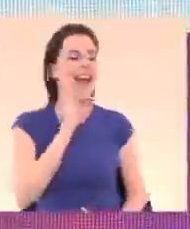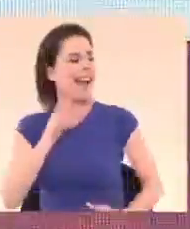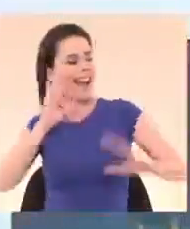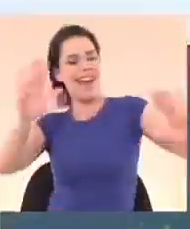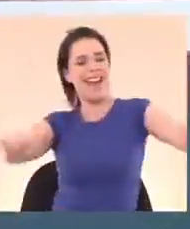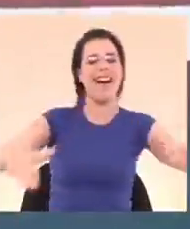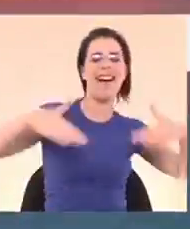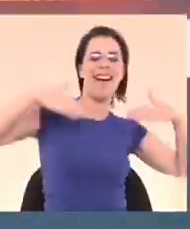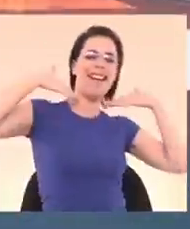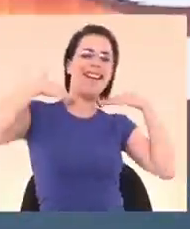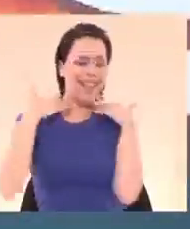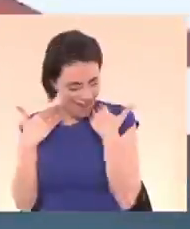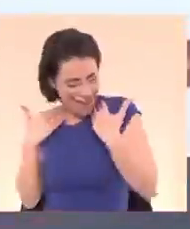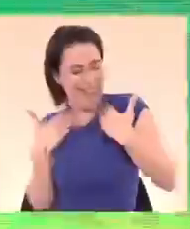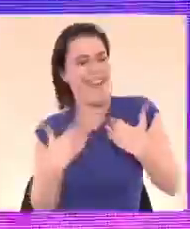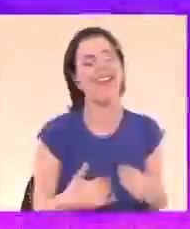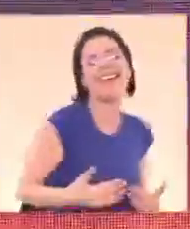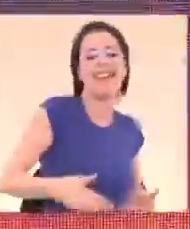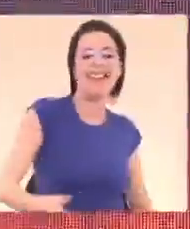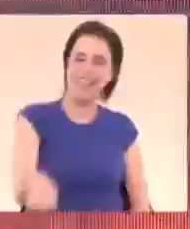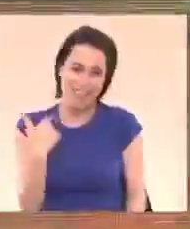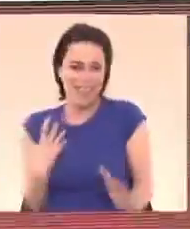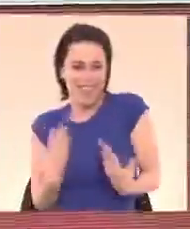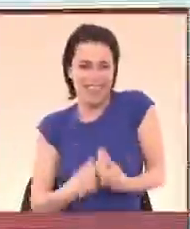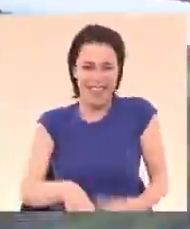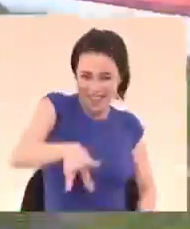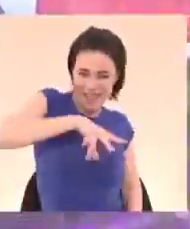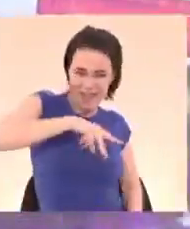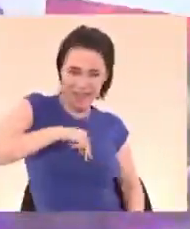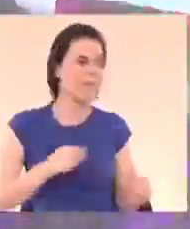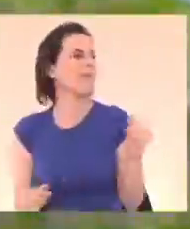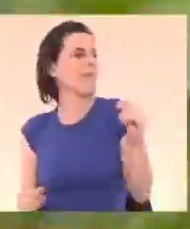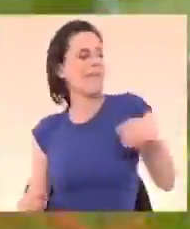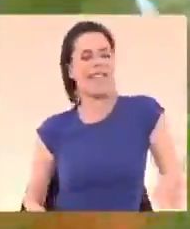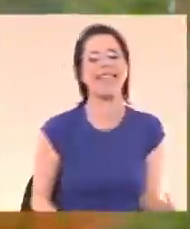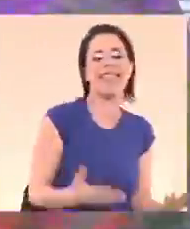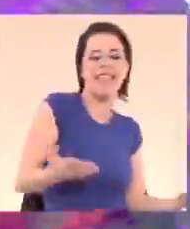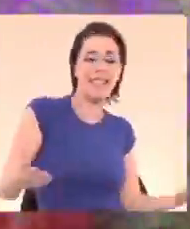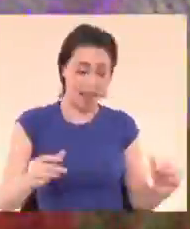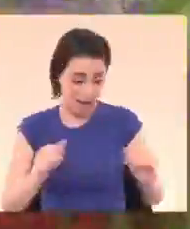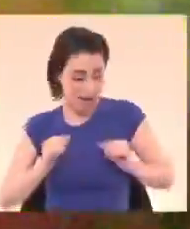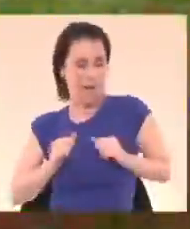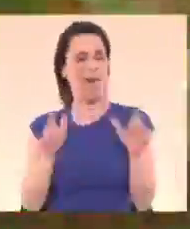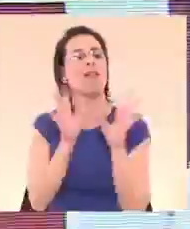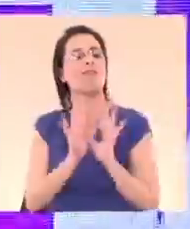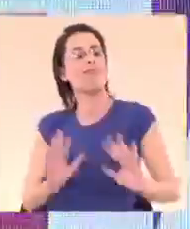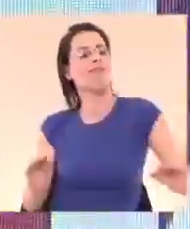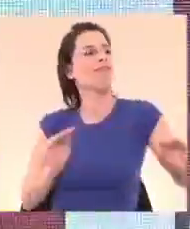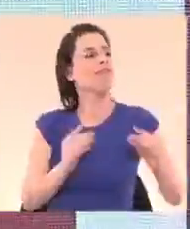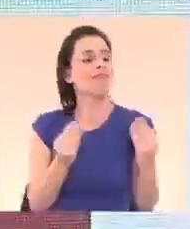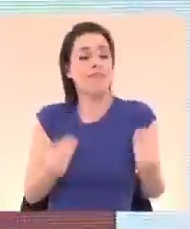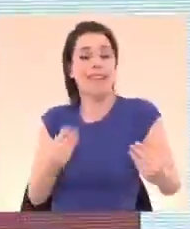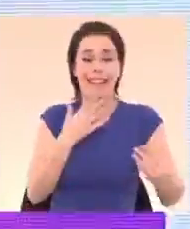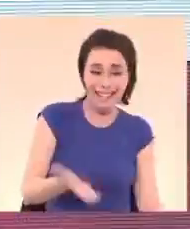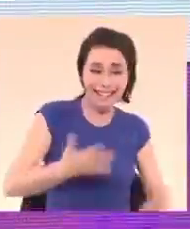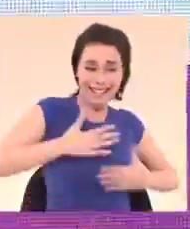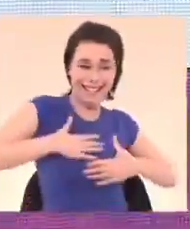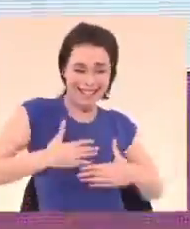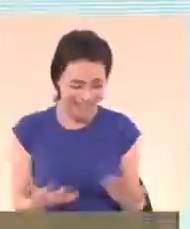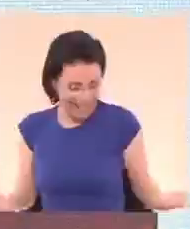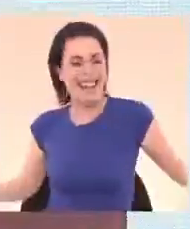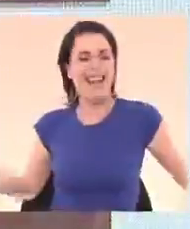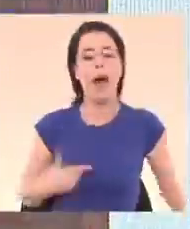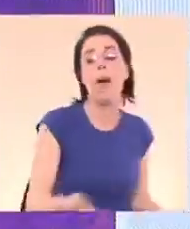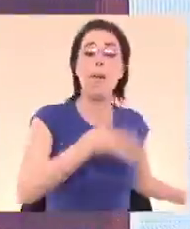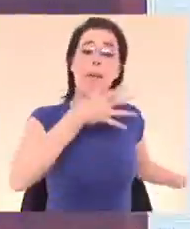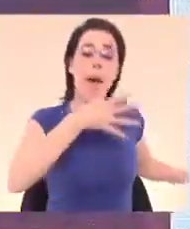meus lençóis. Vem ficar comigo, és meu paraíso, tudo que eu